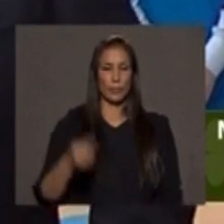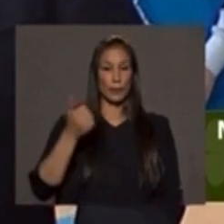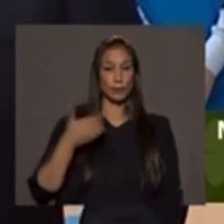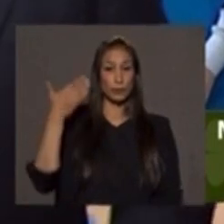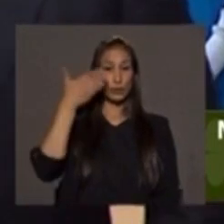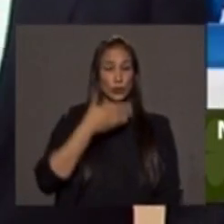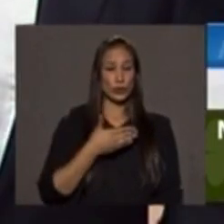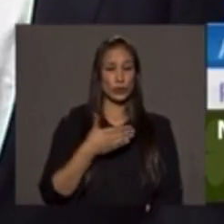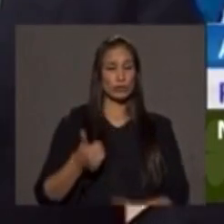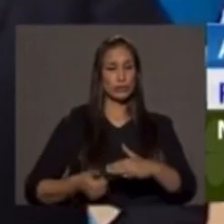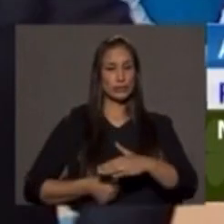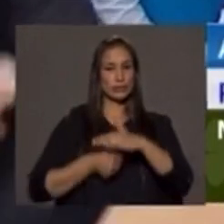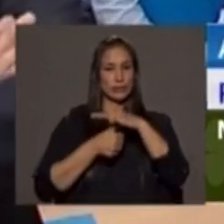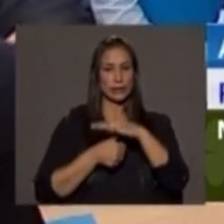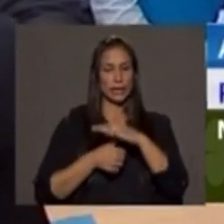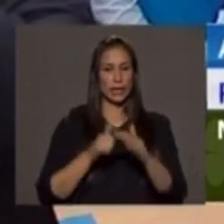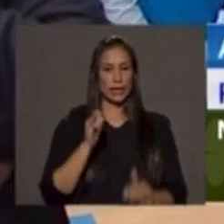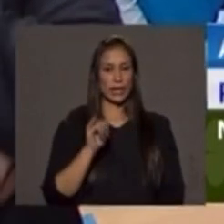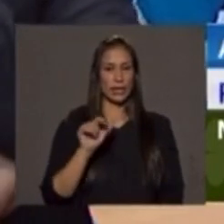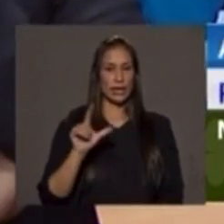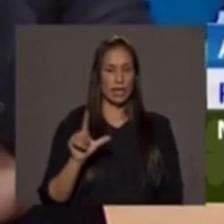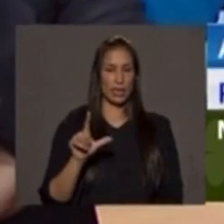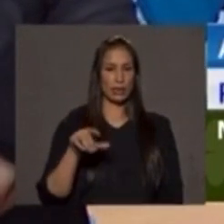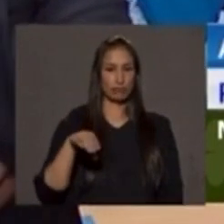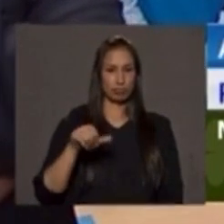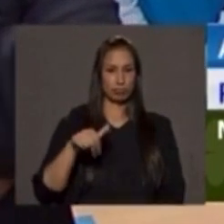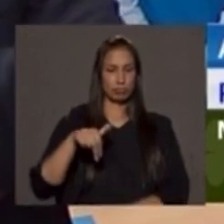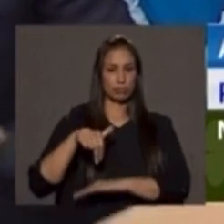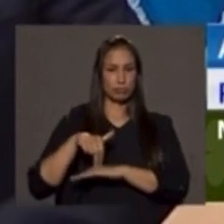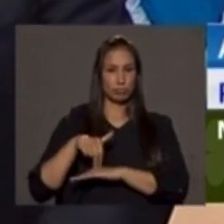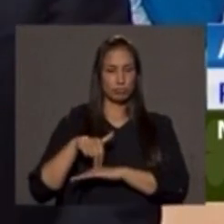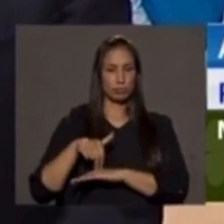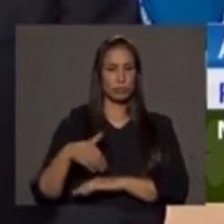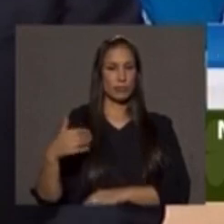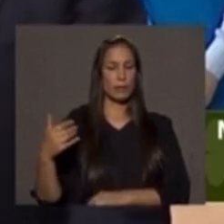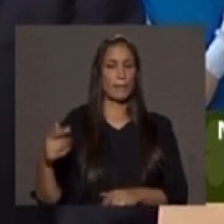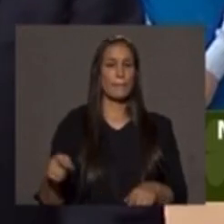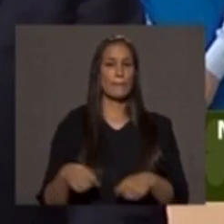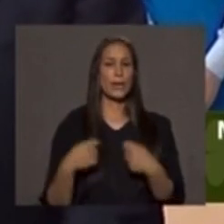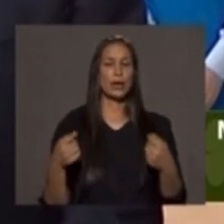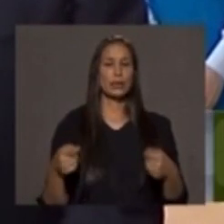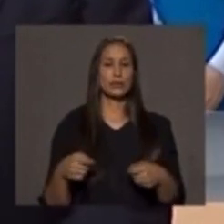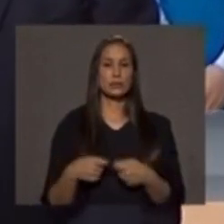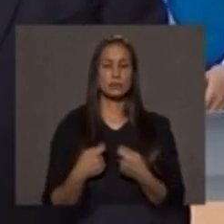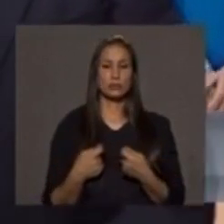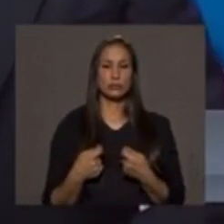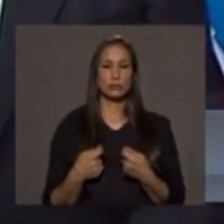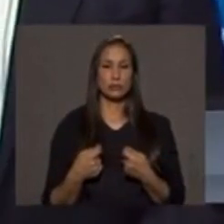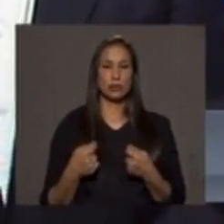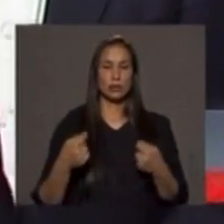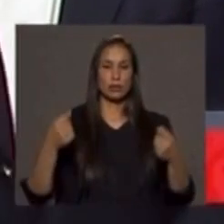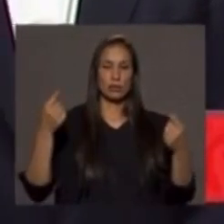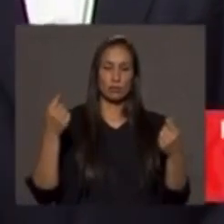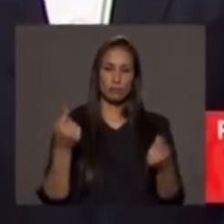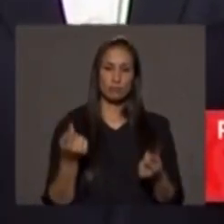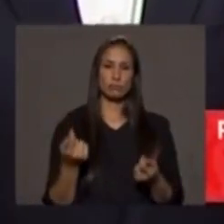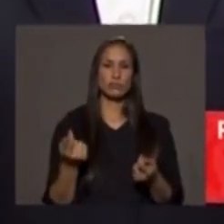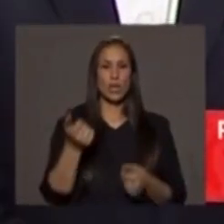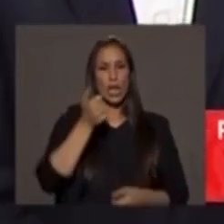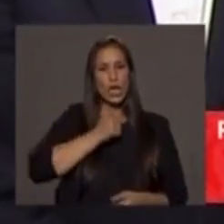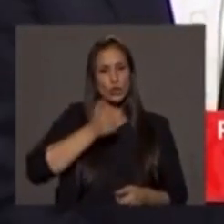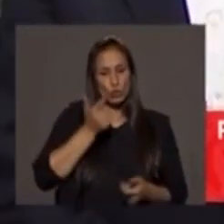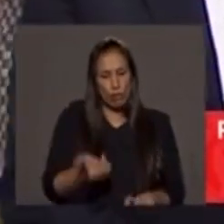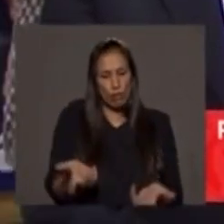aqui na sede do Iniciativa Liberal, precisamente o partido que disse querer liberalizar os